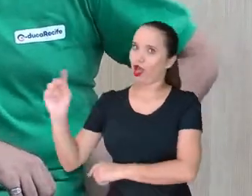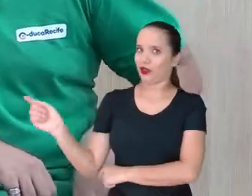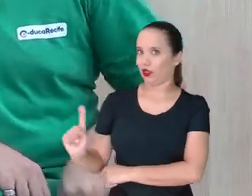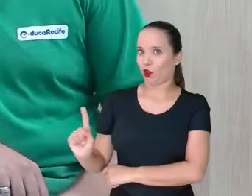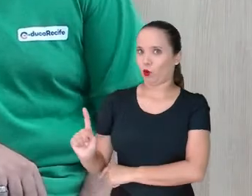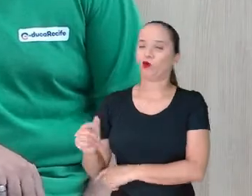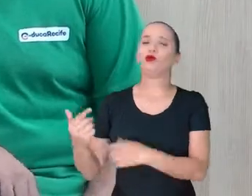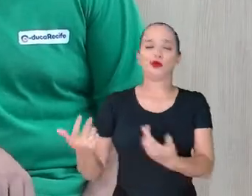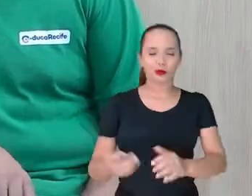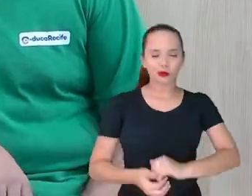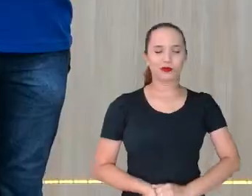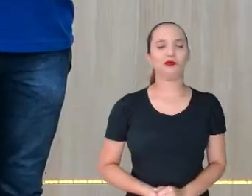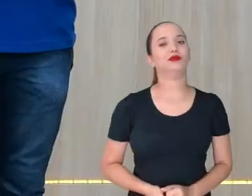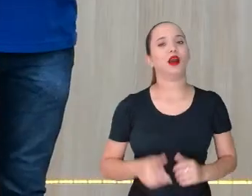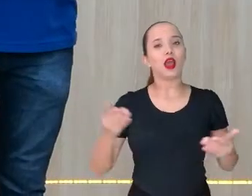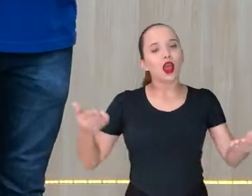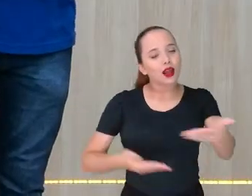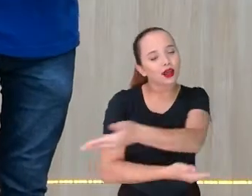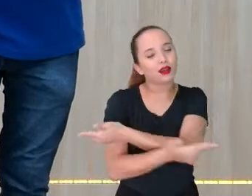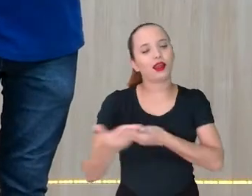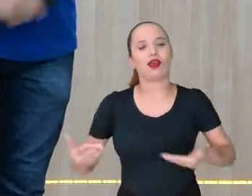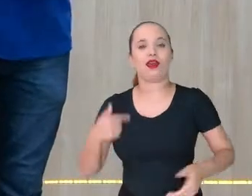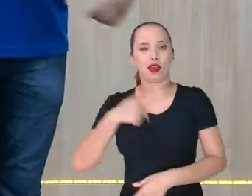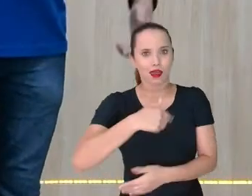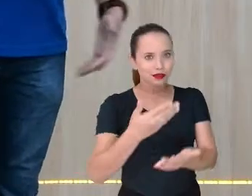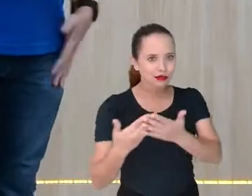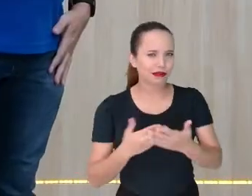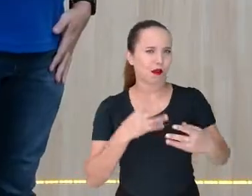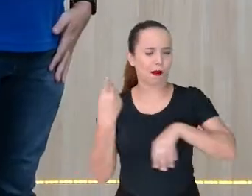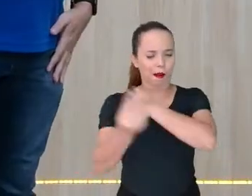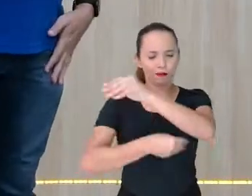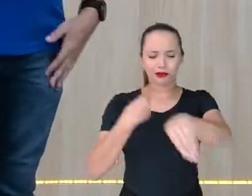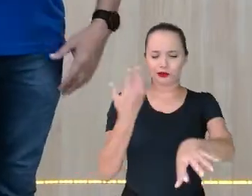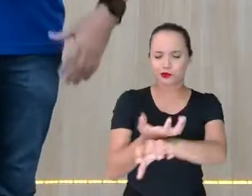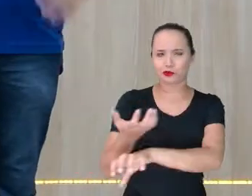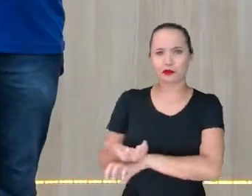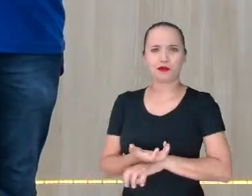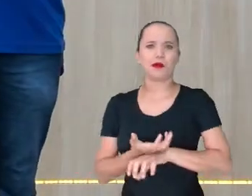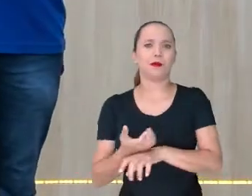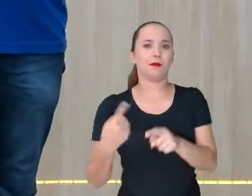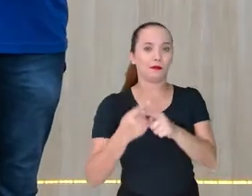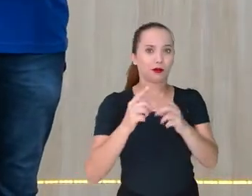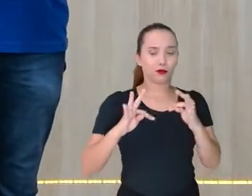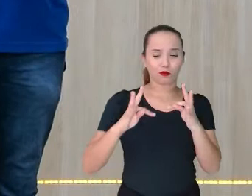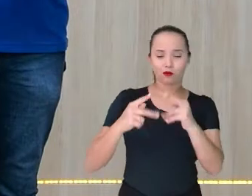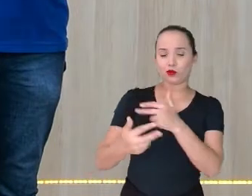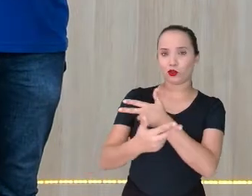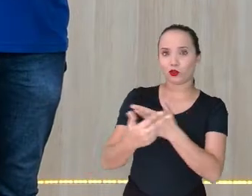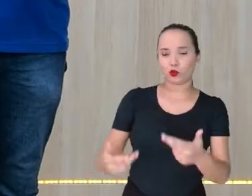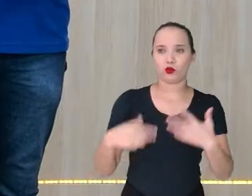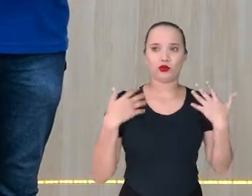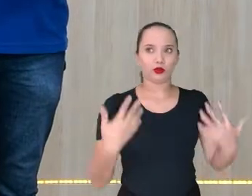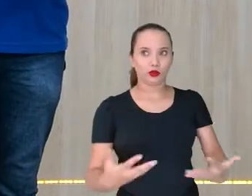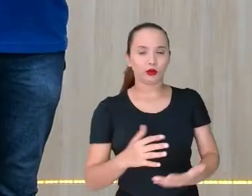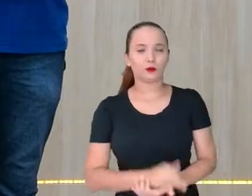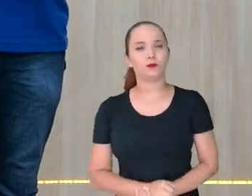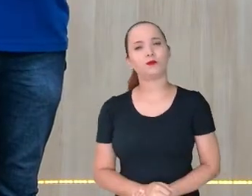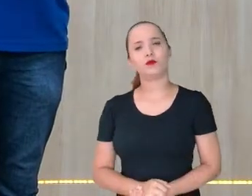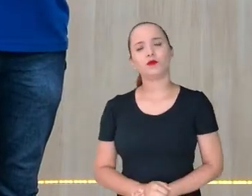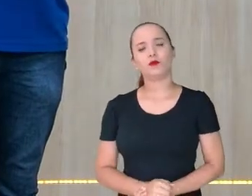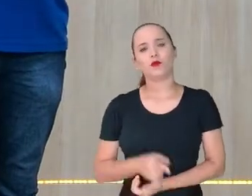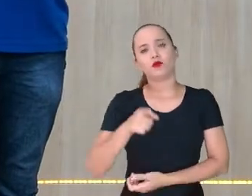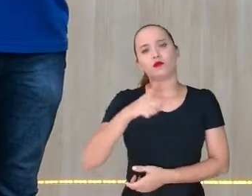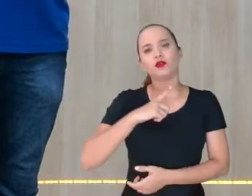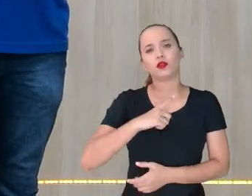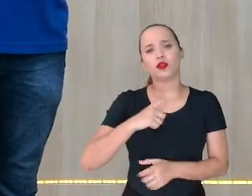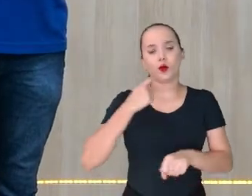aí, Porque ó. a nossa aula ela é multidisciplinar. Né? Porque a gente fala de tudo um pouquinho. Mas, gente, isso que quer dizer. Você tem uma